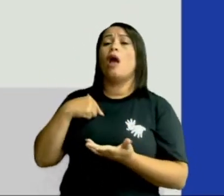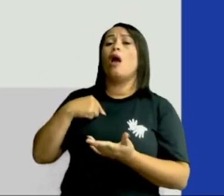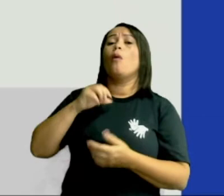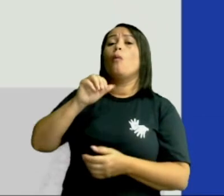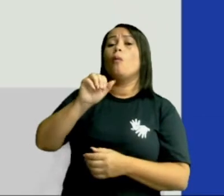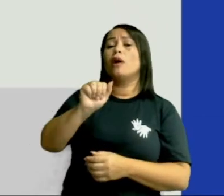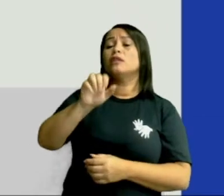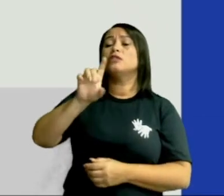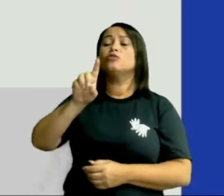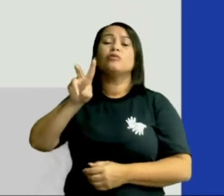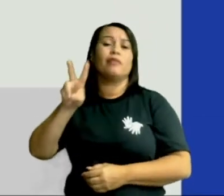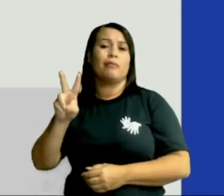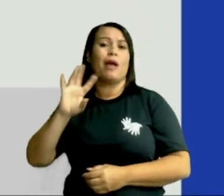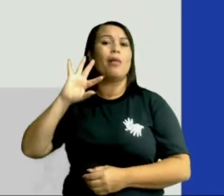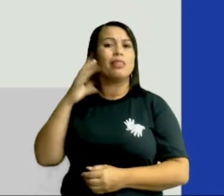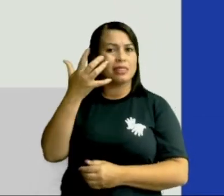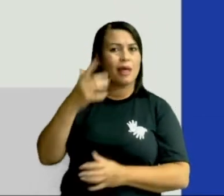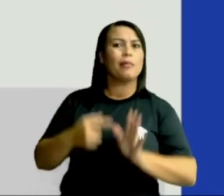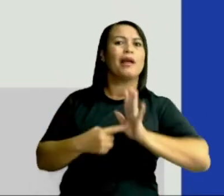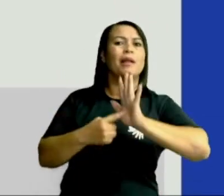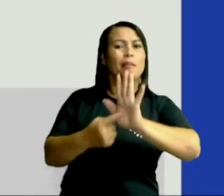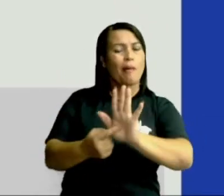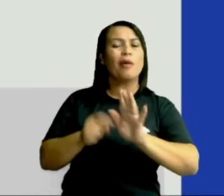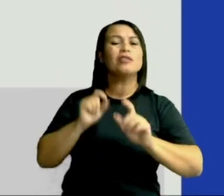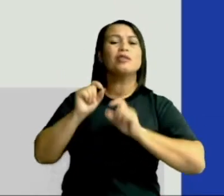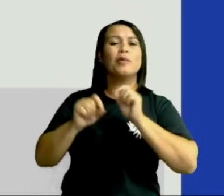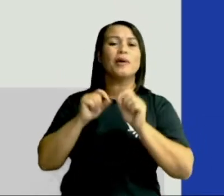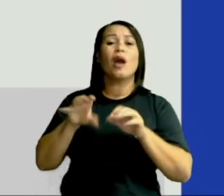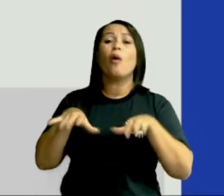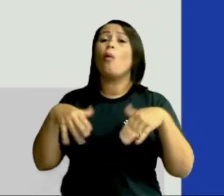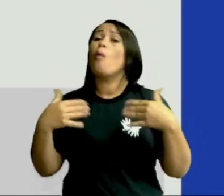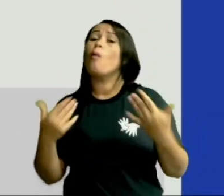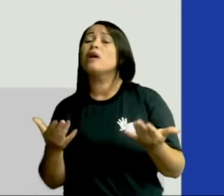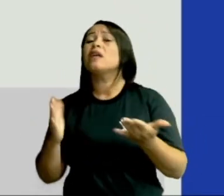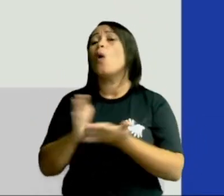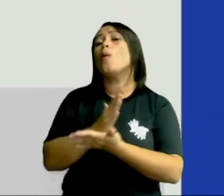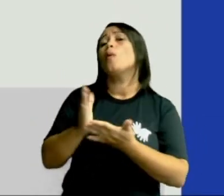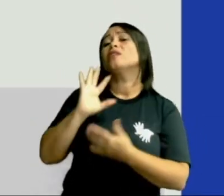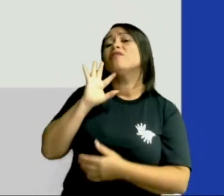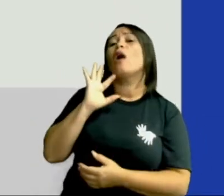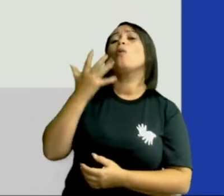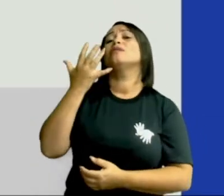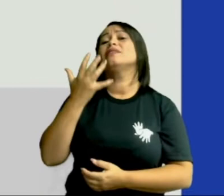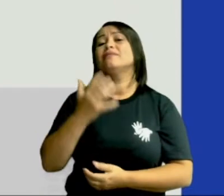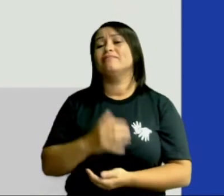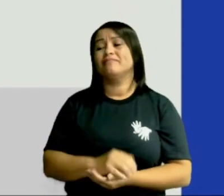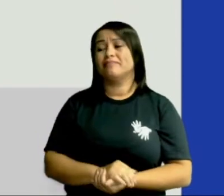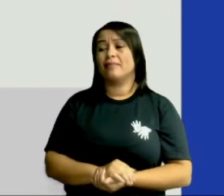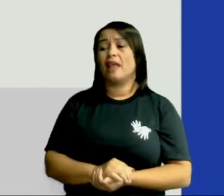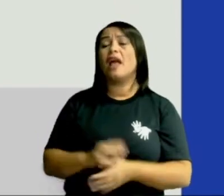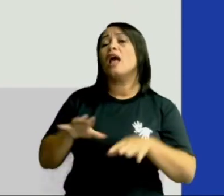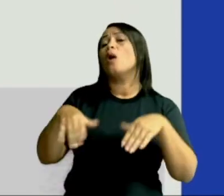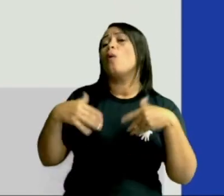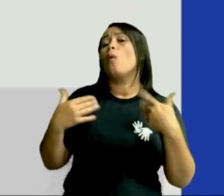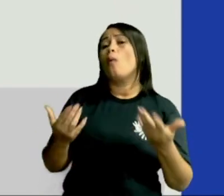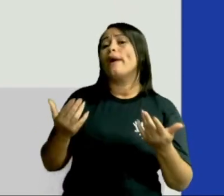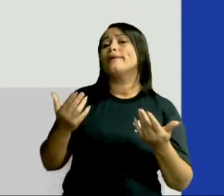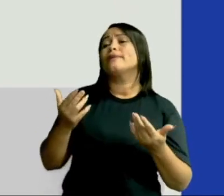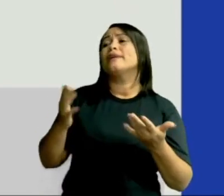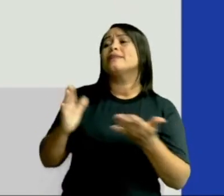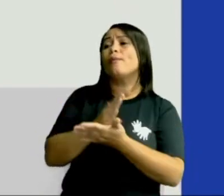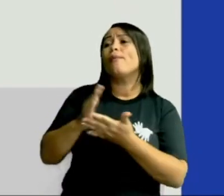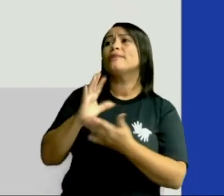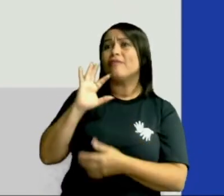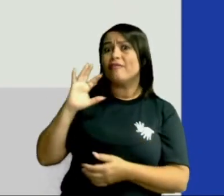ele expressa uma circunstância de tempo, ou seja, quando é que algo vai acontecer. E quando é que esse algo